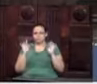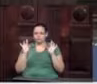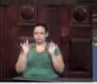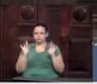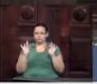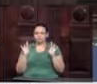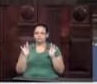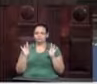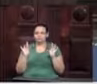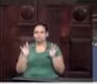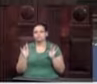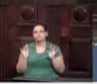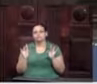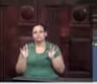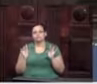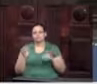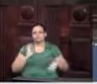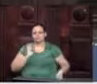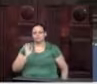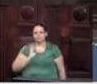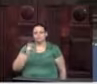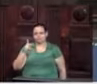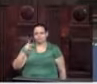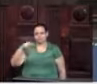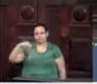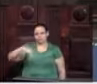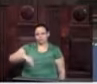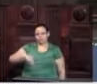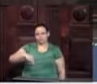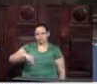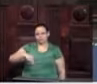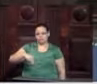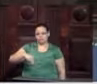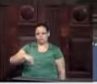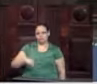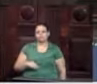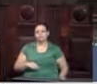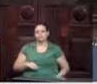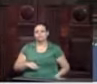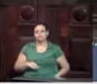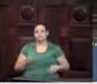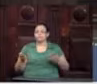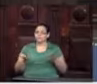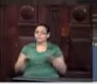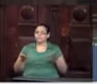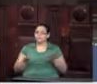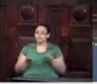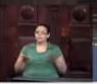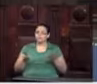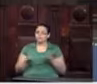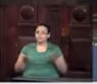especialmente dos policiais militares, que agora